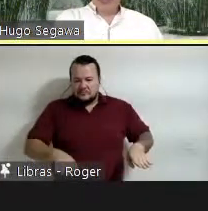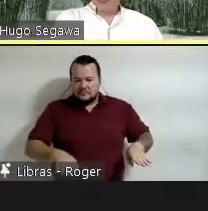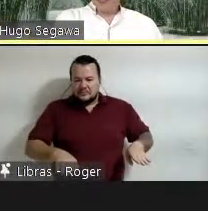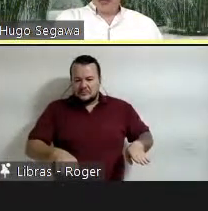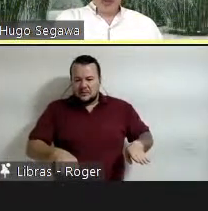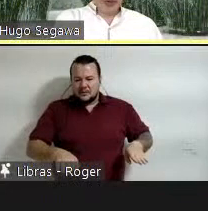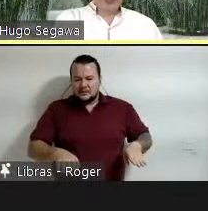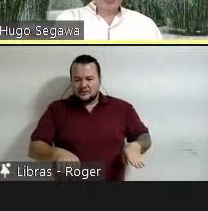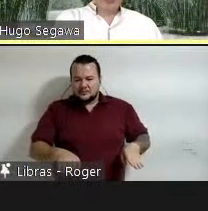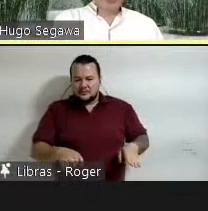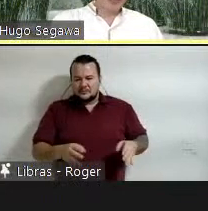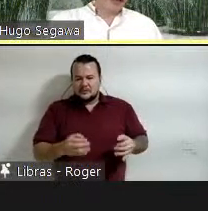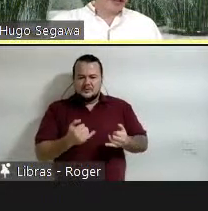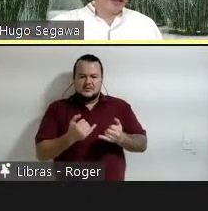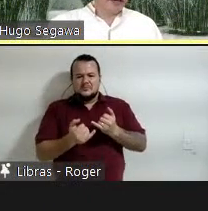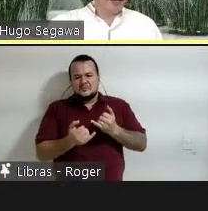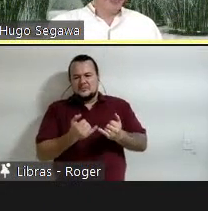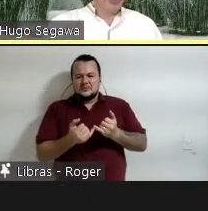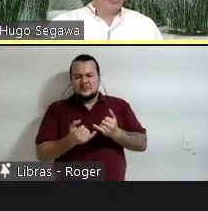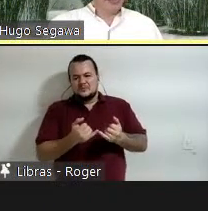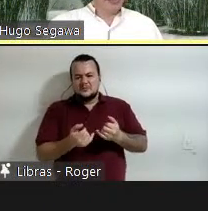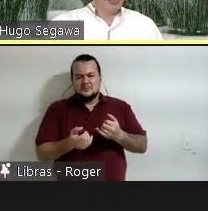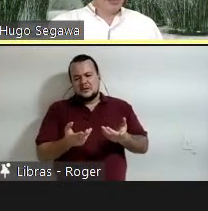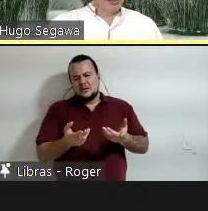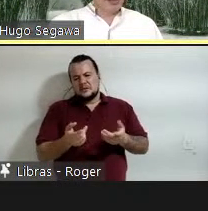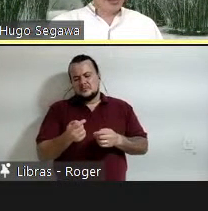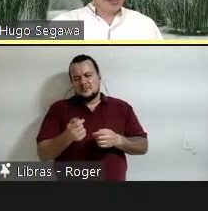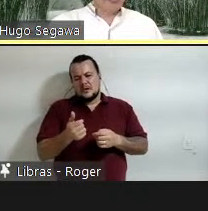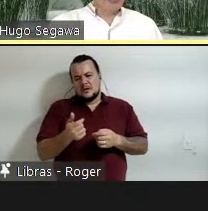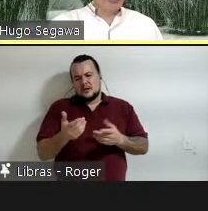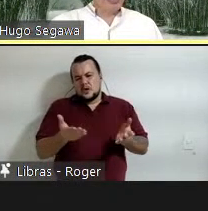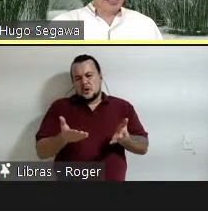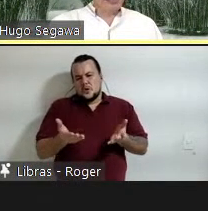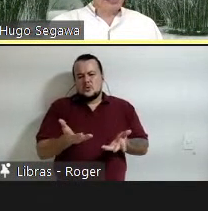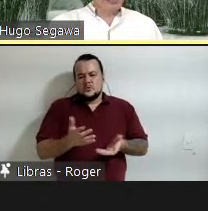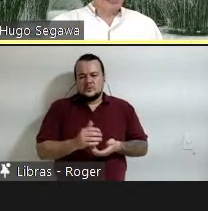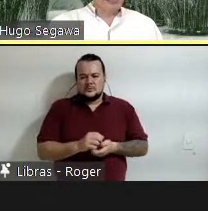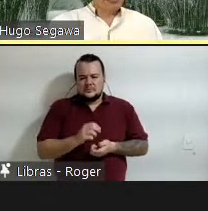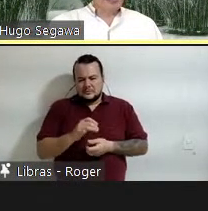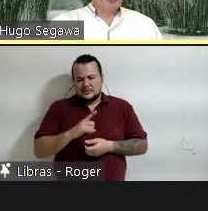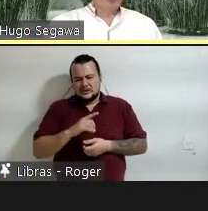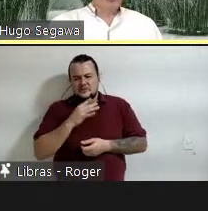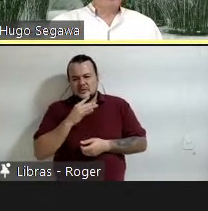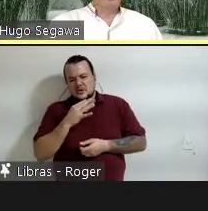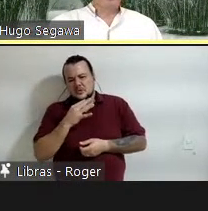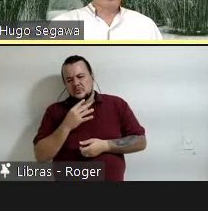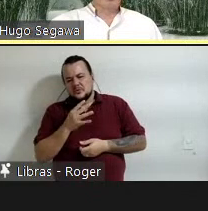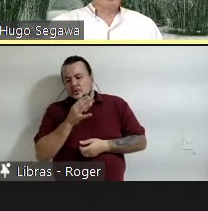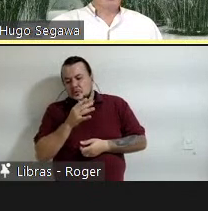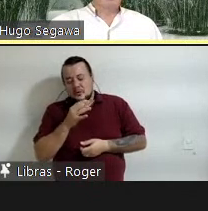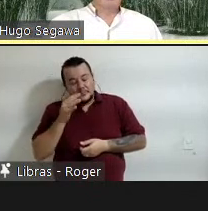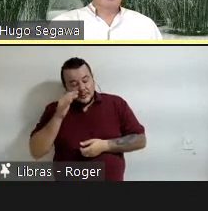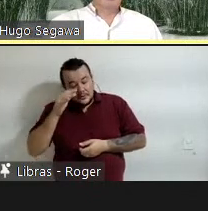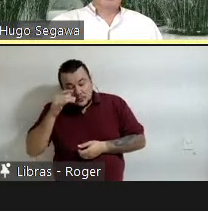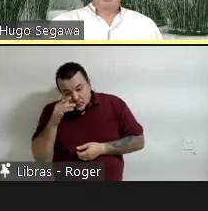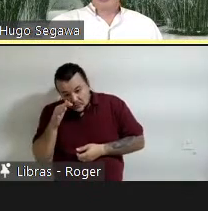e o prédio mais ou menos como está hoje, né? Olha, se vocês tiverem só essa curiosidade, né? Olha, vamos aproximar um pouco aqui.